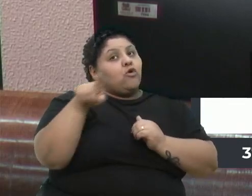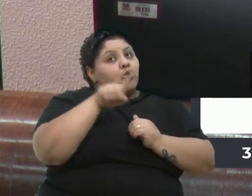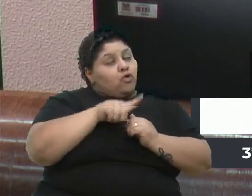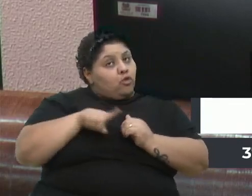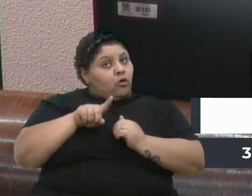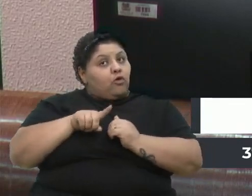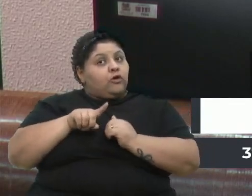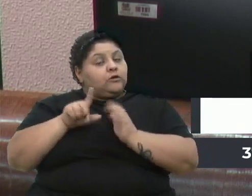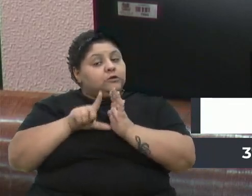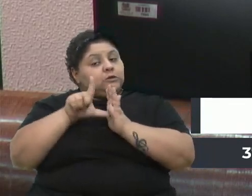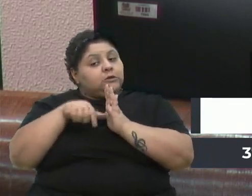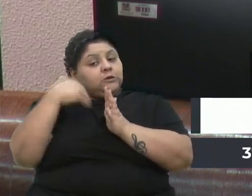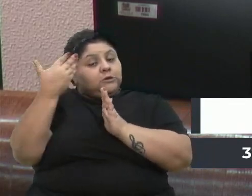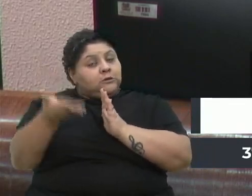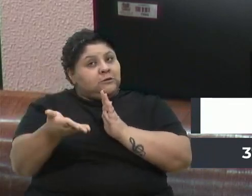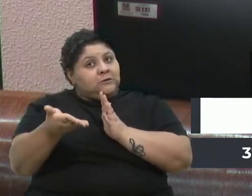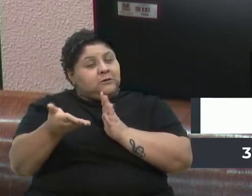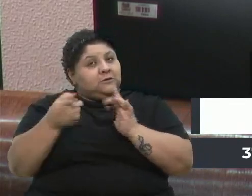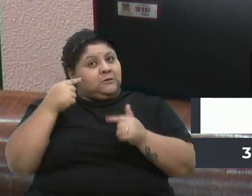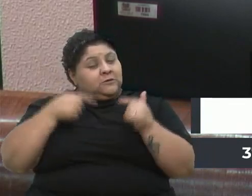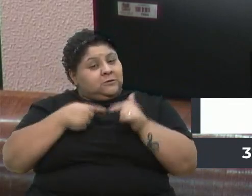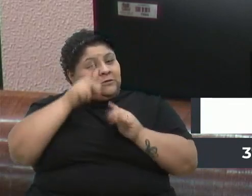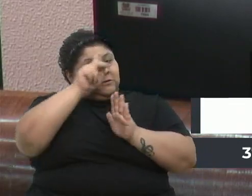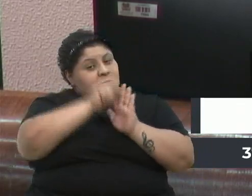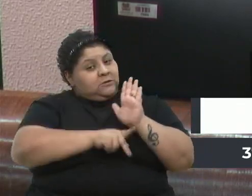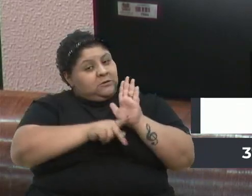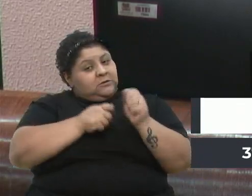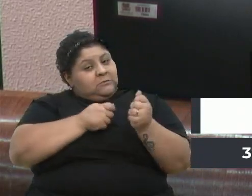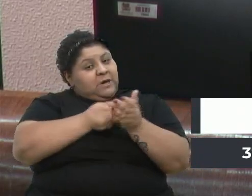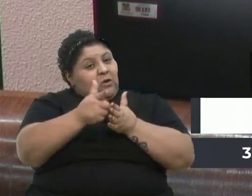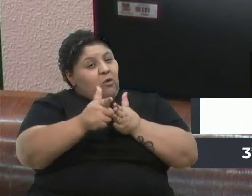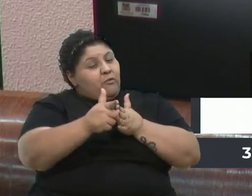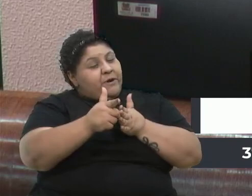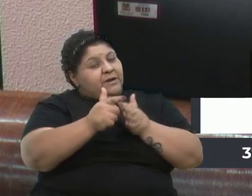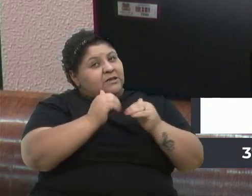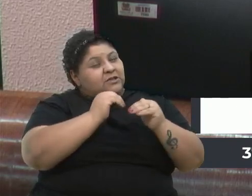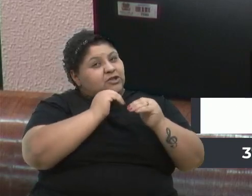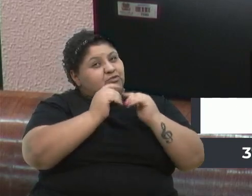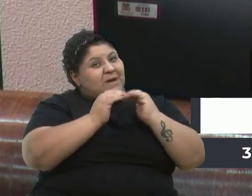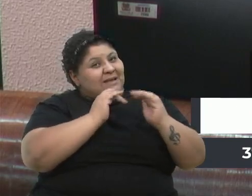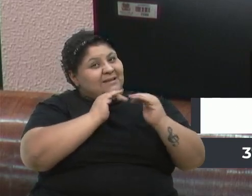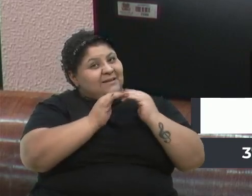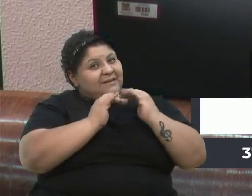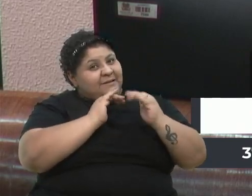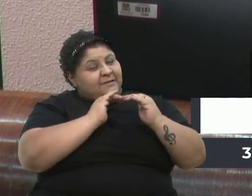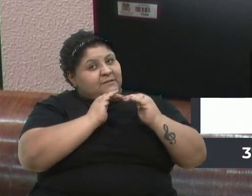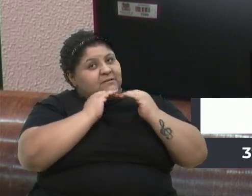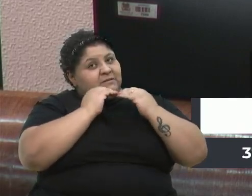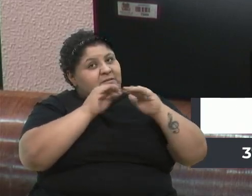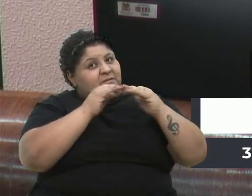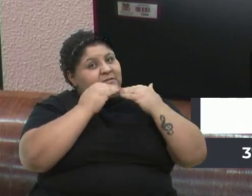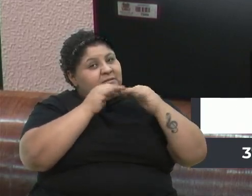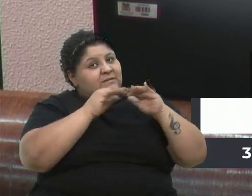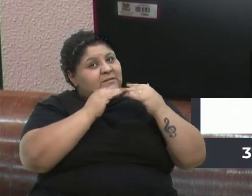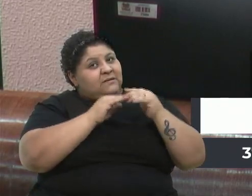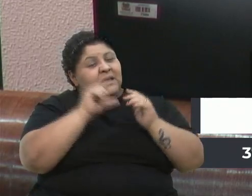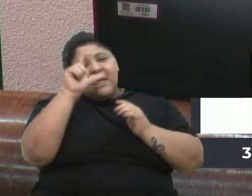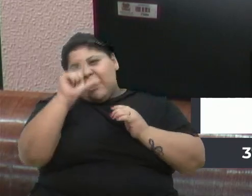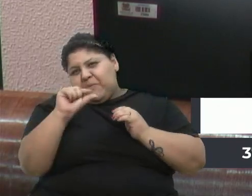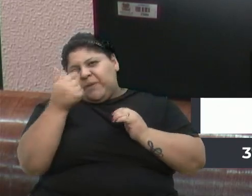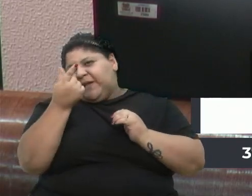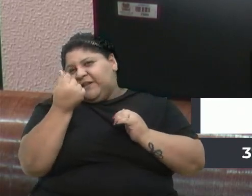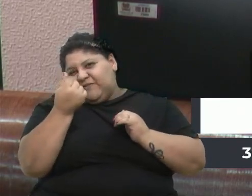logo em seguida discutir um projeto para compra de maquinários. É pequeno esse valor e que,